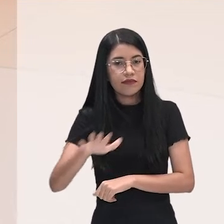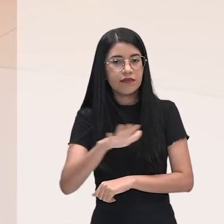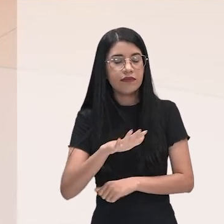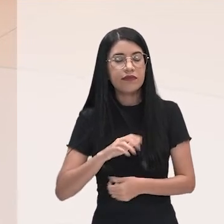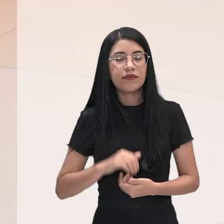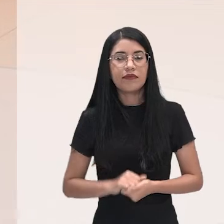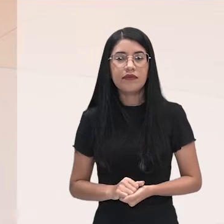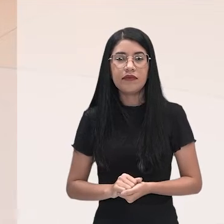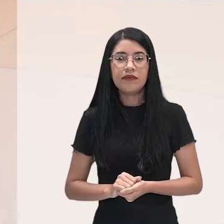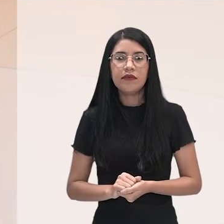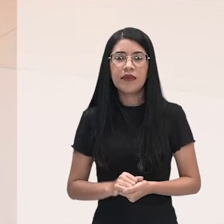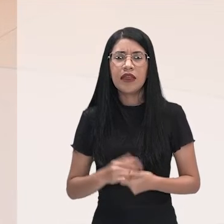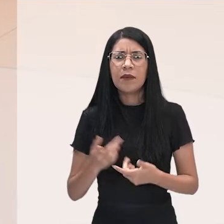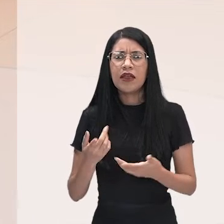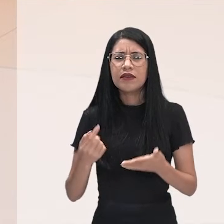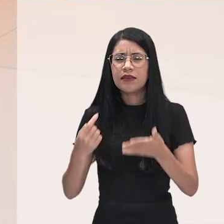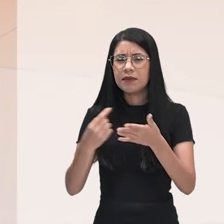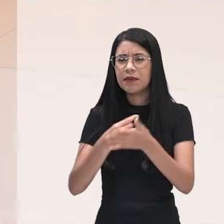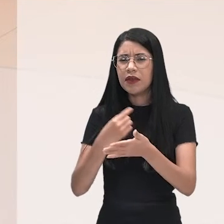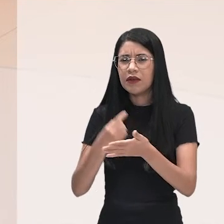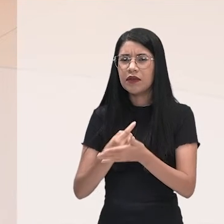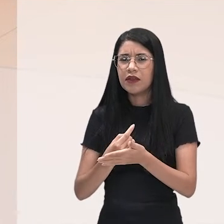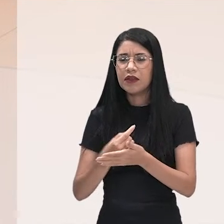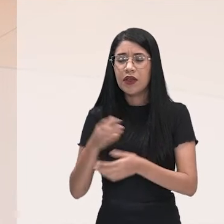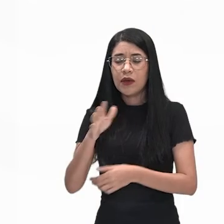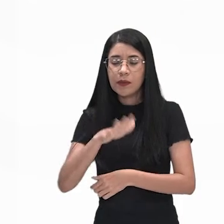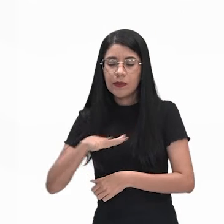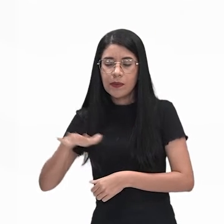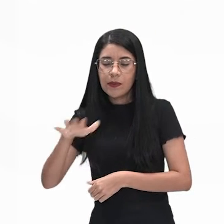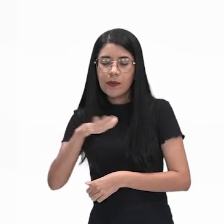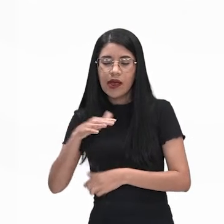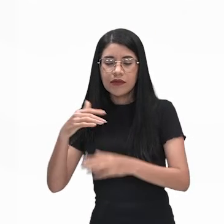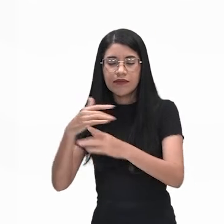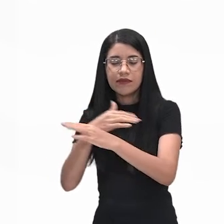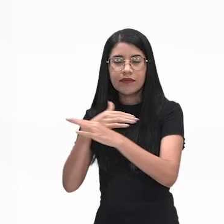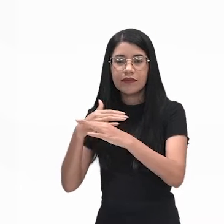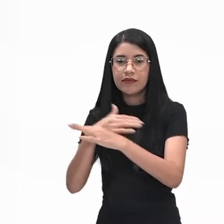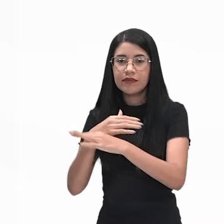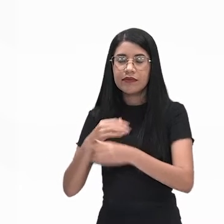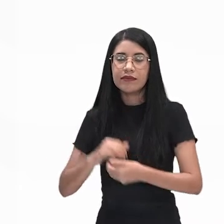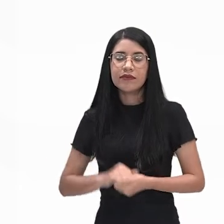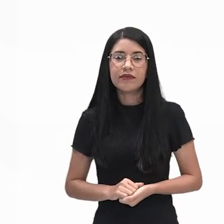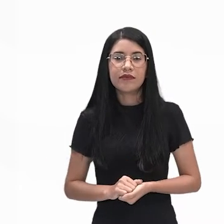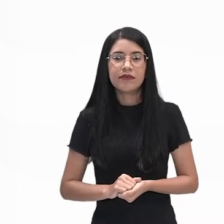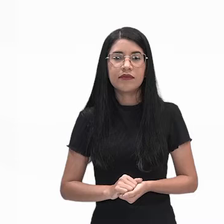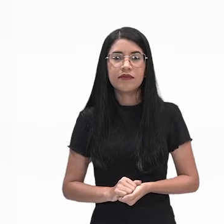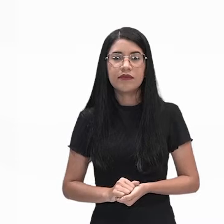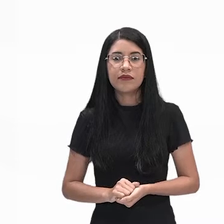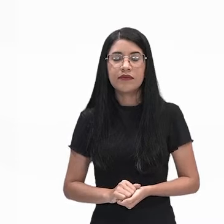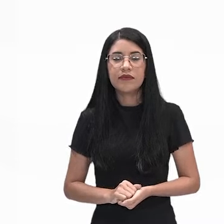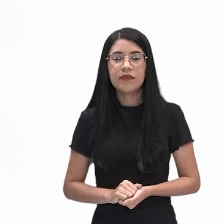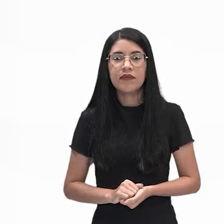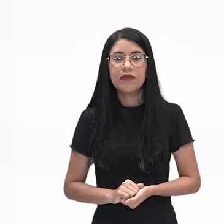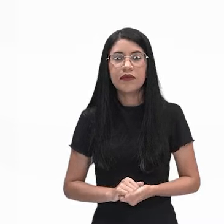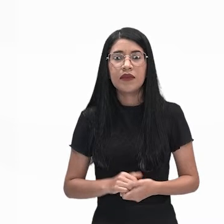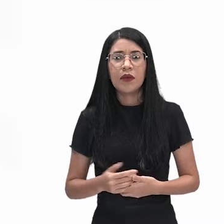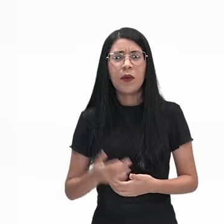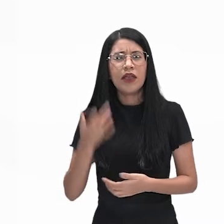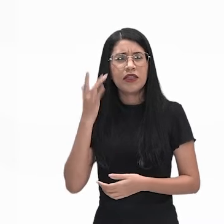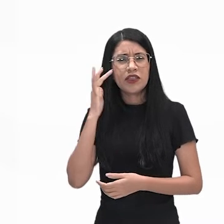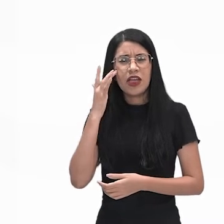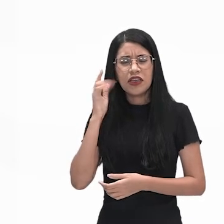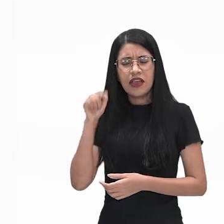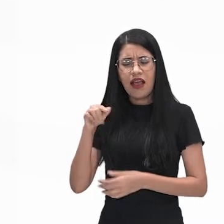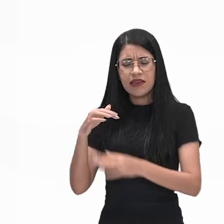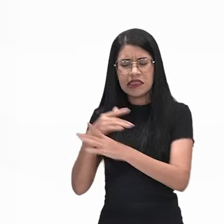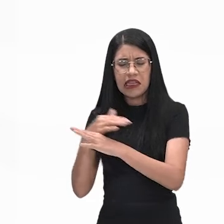em consequência do espaço rural. Acompanhe comigo como foi esse processo. Bem, o surgimento do espaço